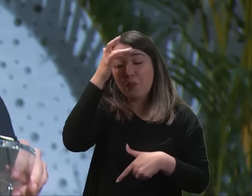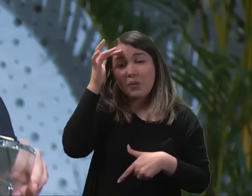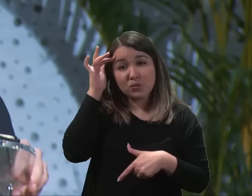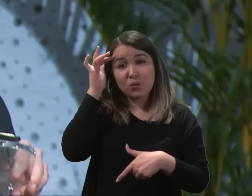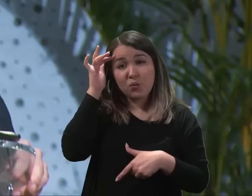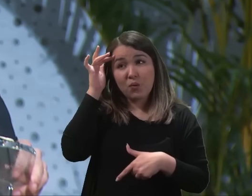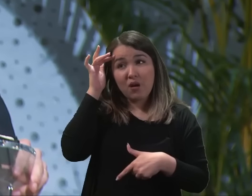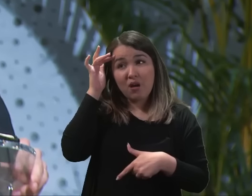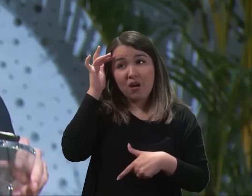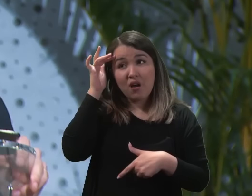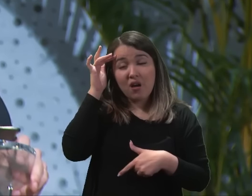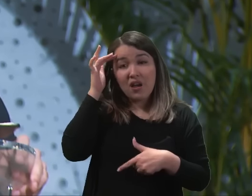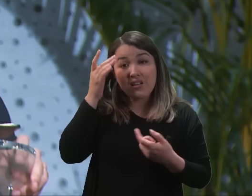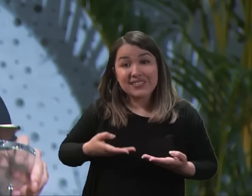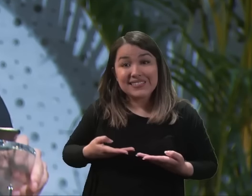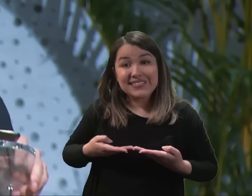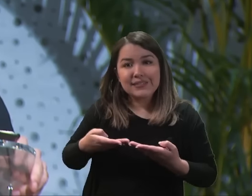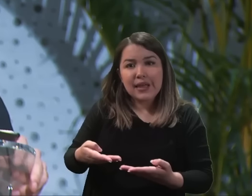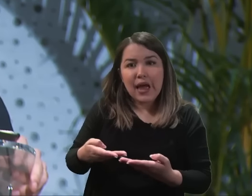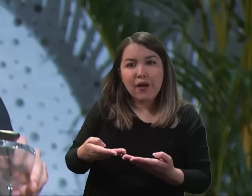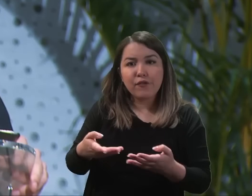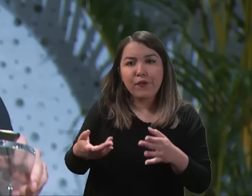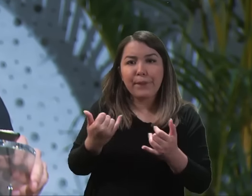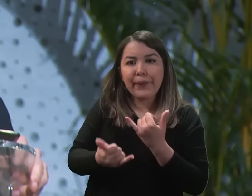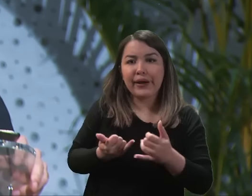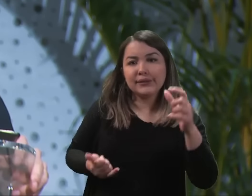não servos de Satanás